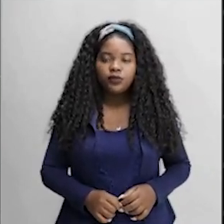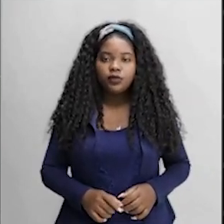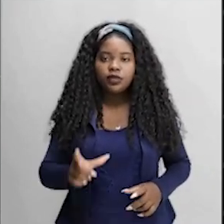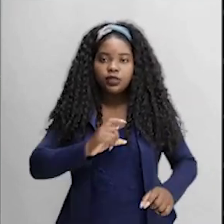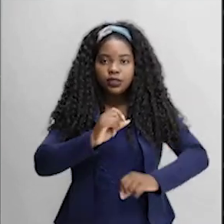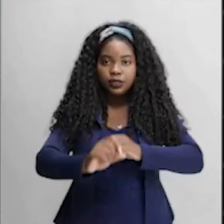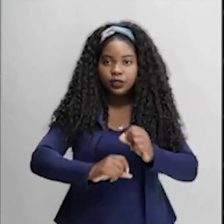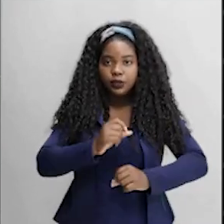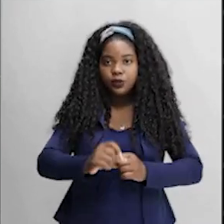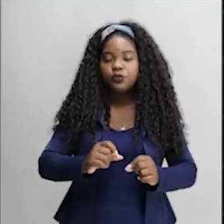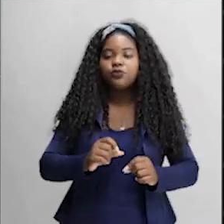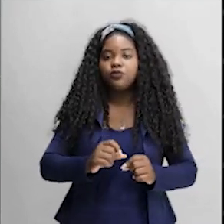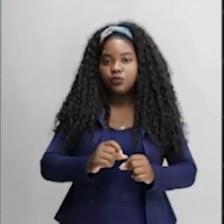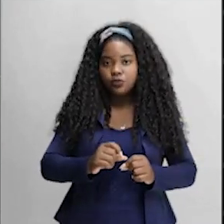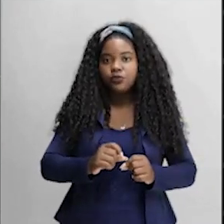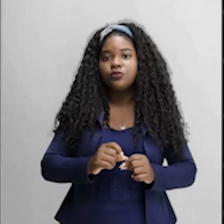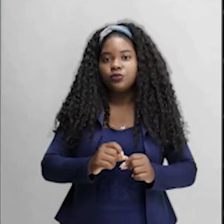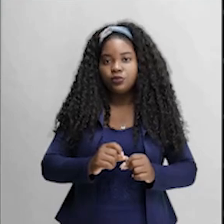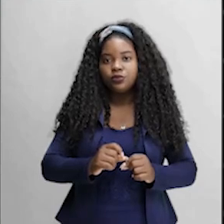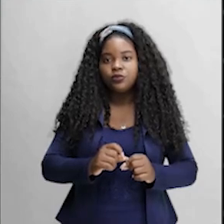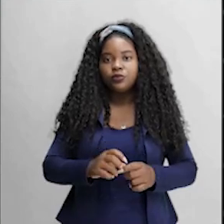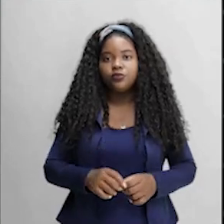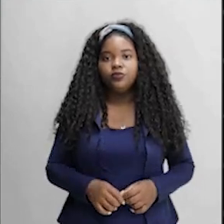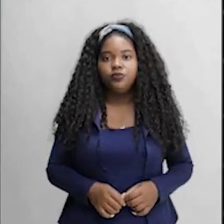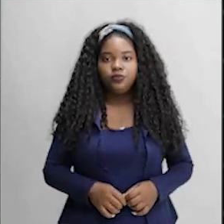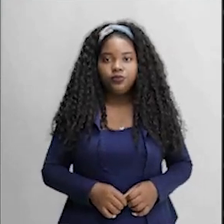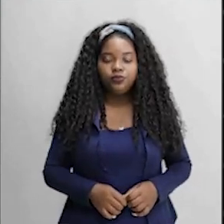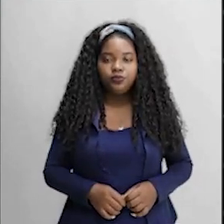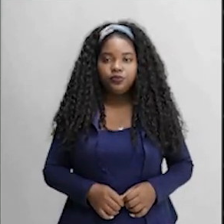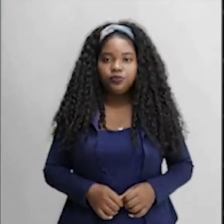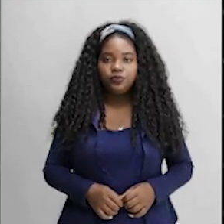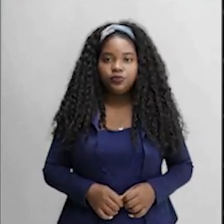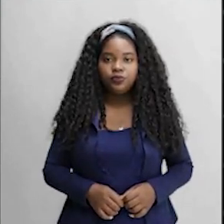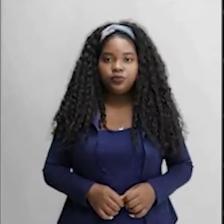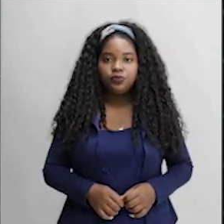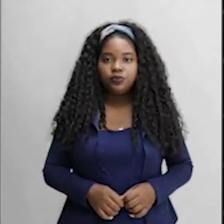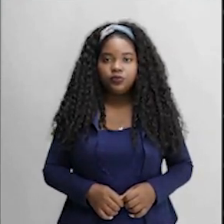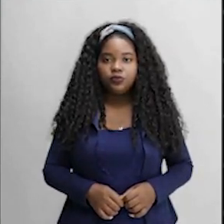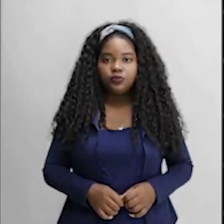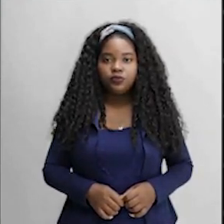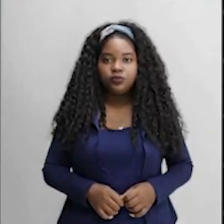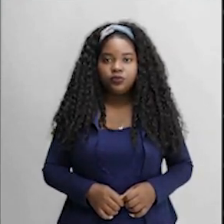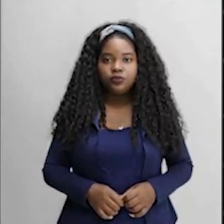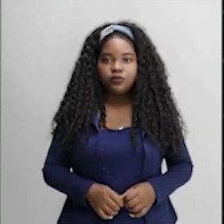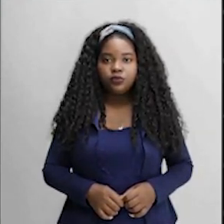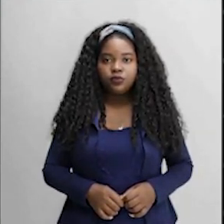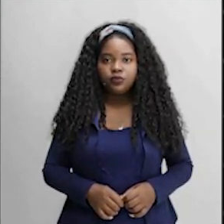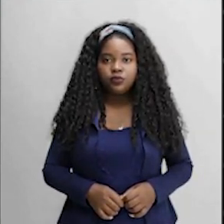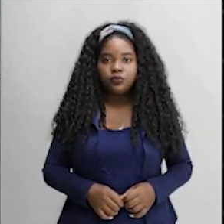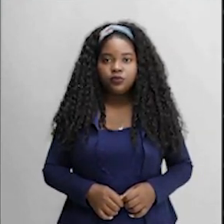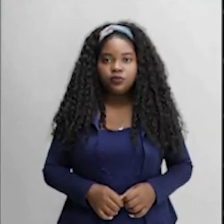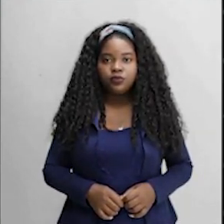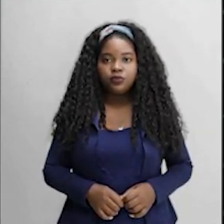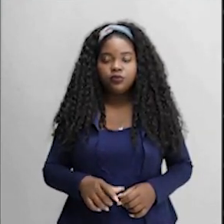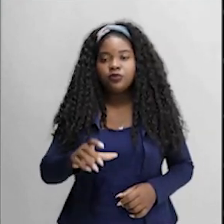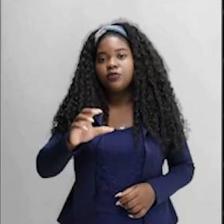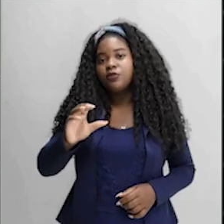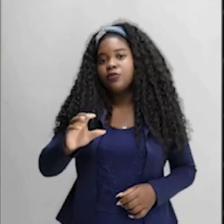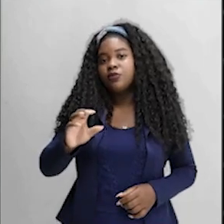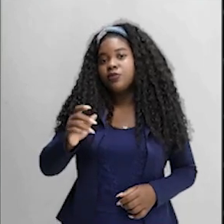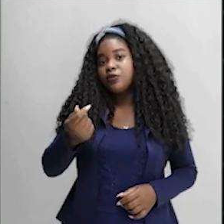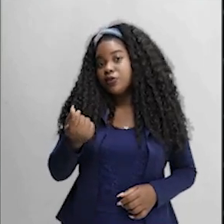trazendo para a gente uma conotação aqui, ó, do nosso numerário do contra-cheque,